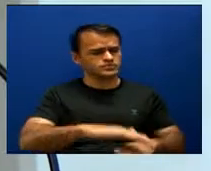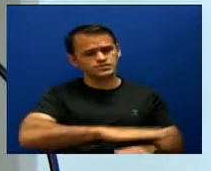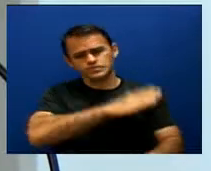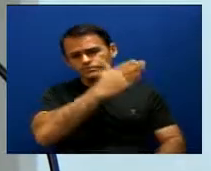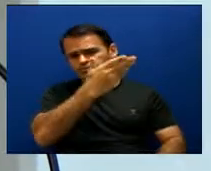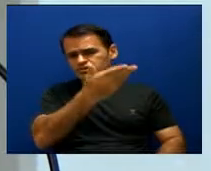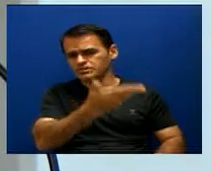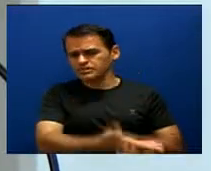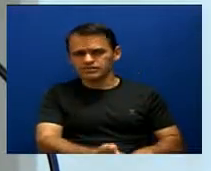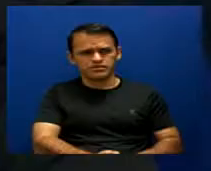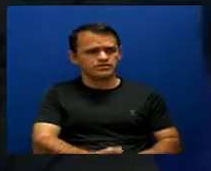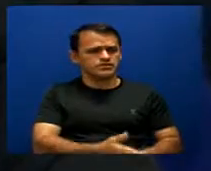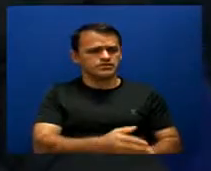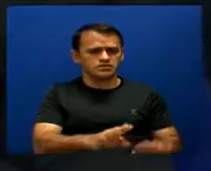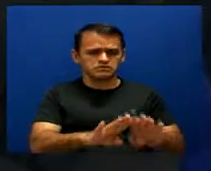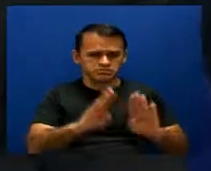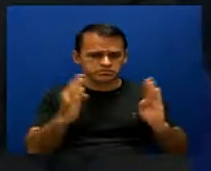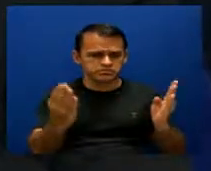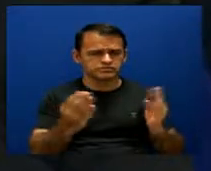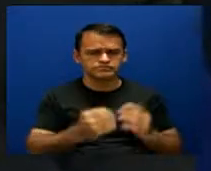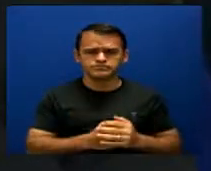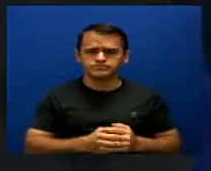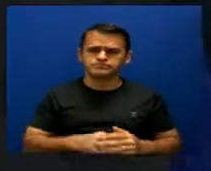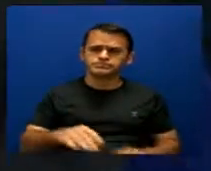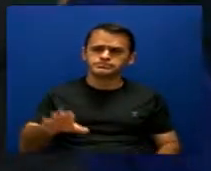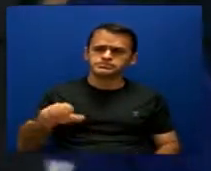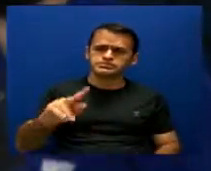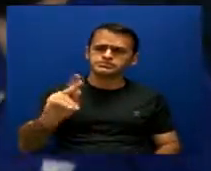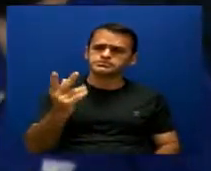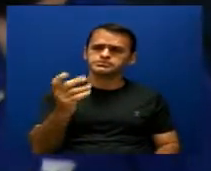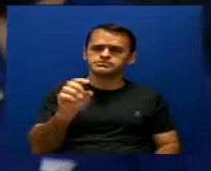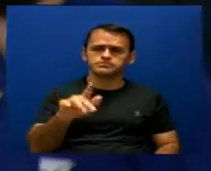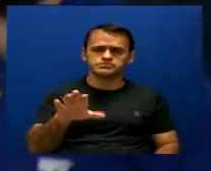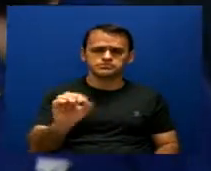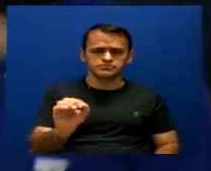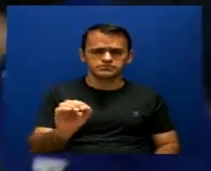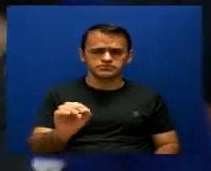rápido possível. Principalmente, doutor Hélio Brasileiro,